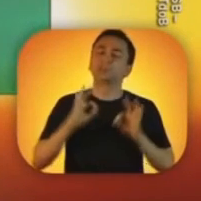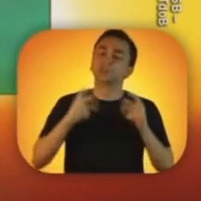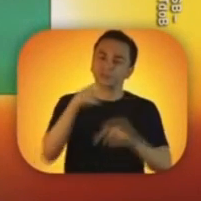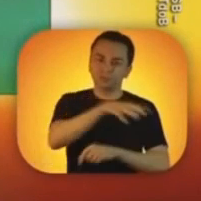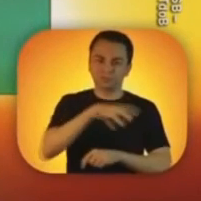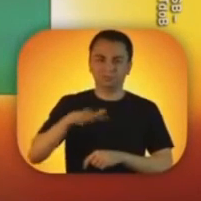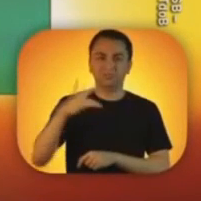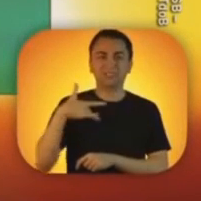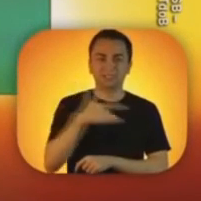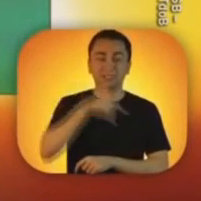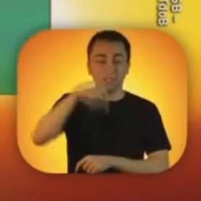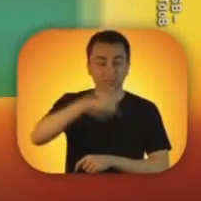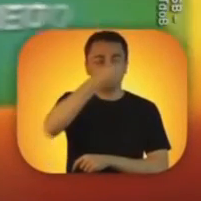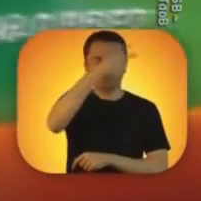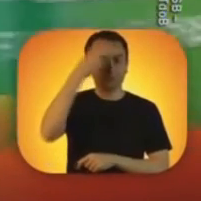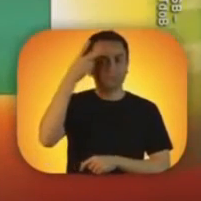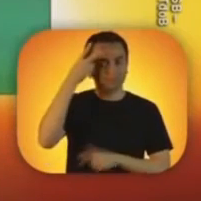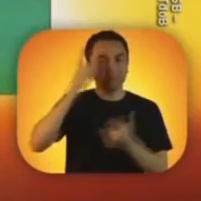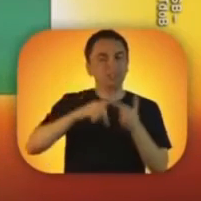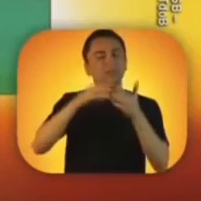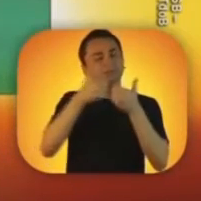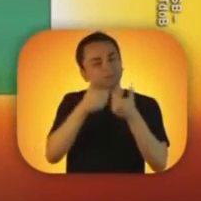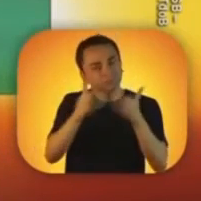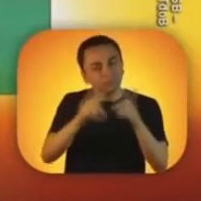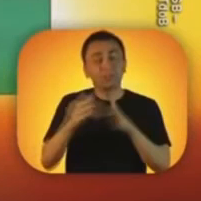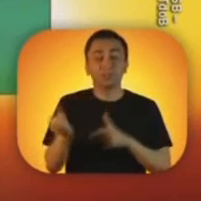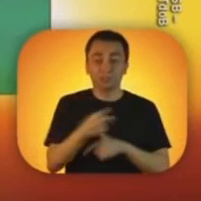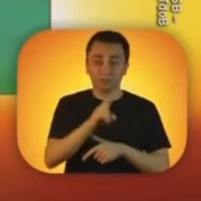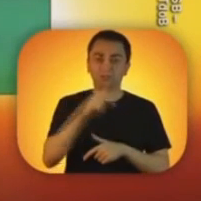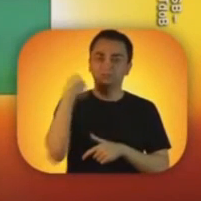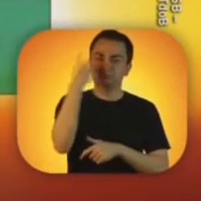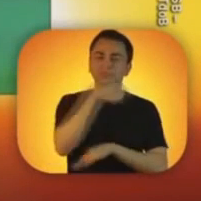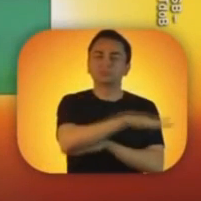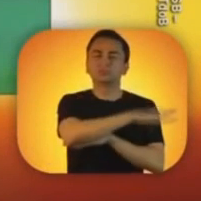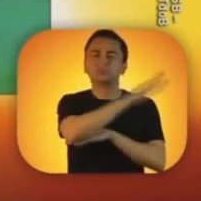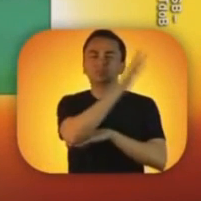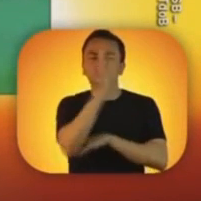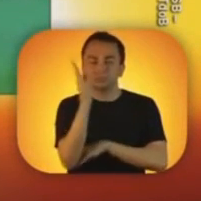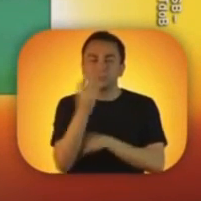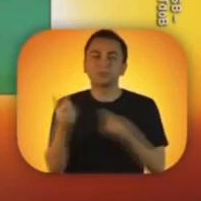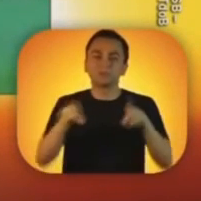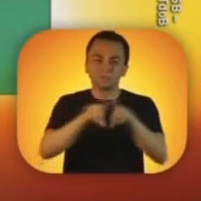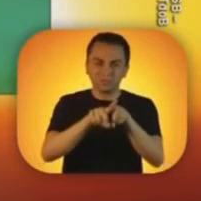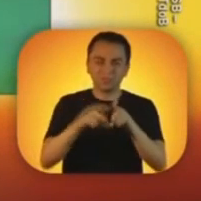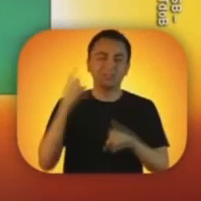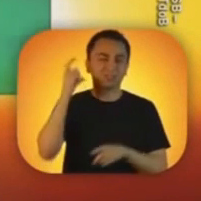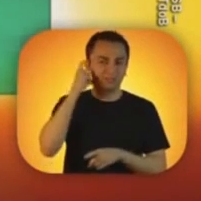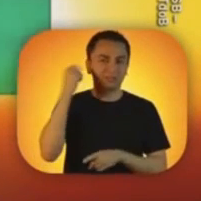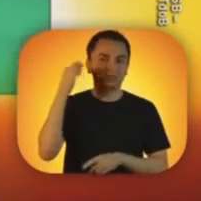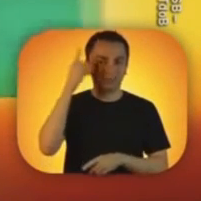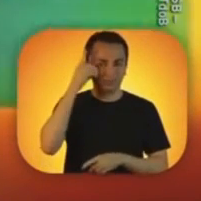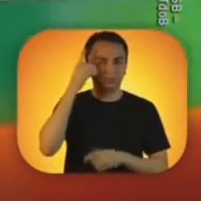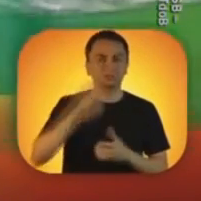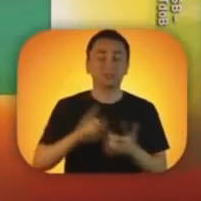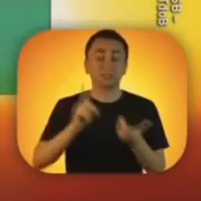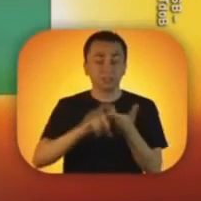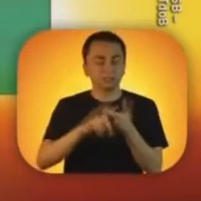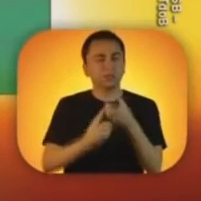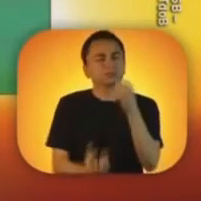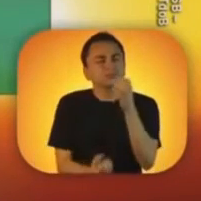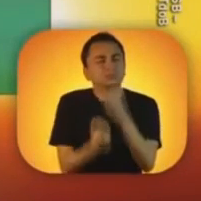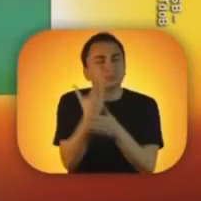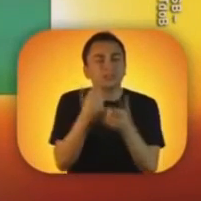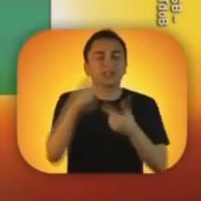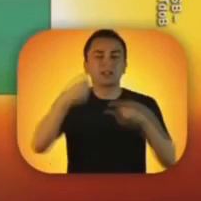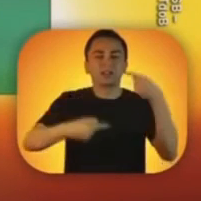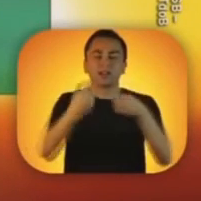os postos de saúde da prefeitura. Abrir novas UPAs 24 horas em parceria com Cid e Dilma.